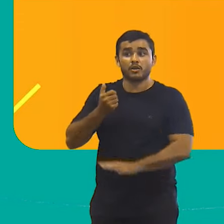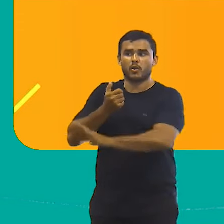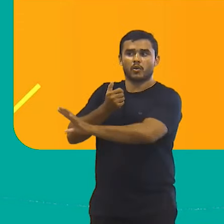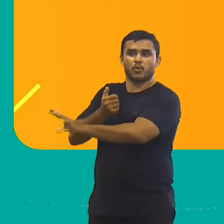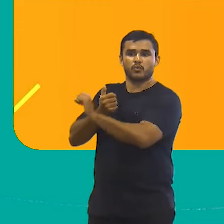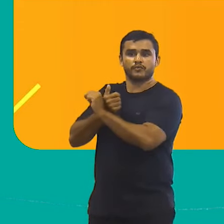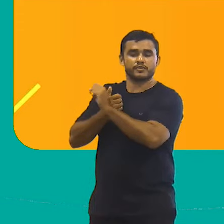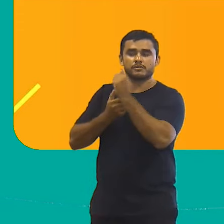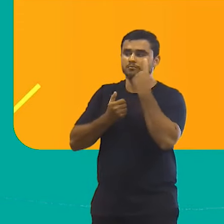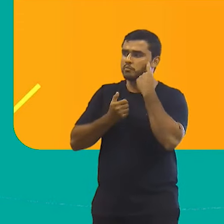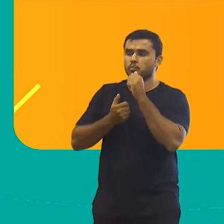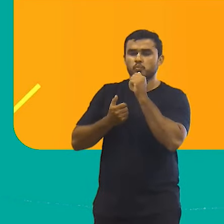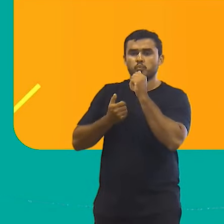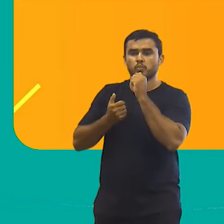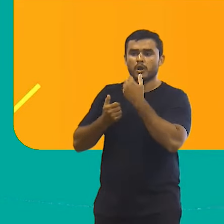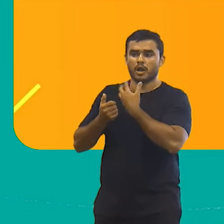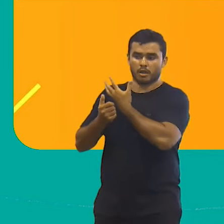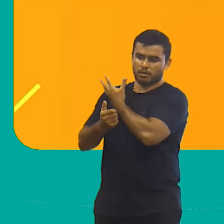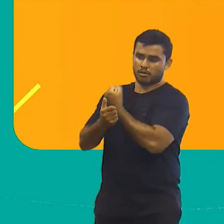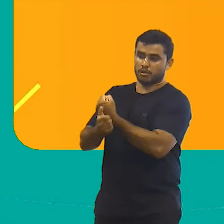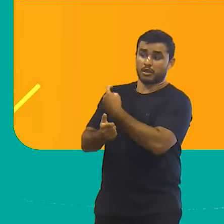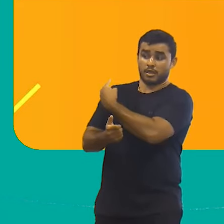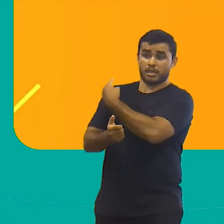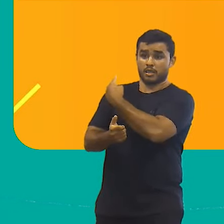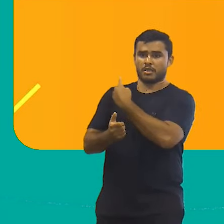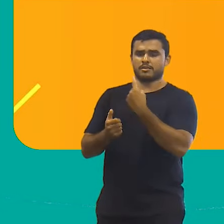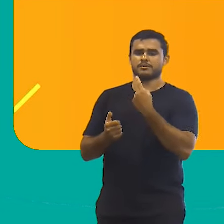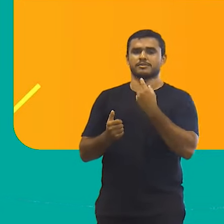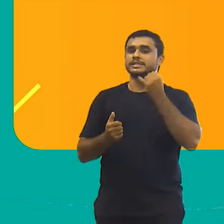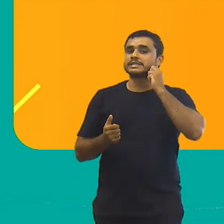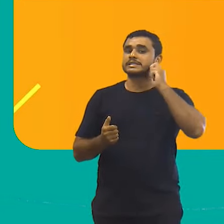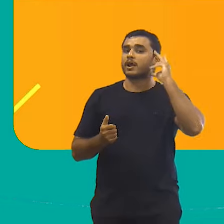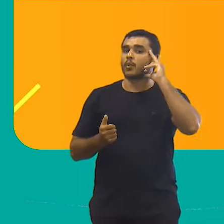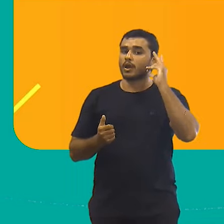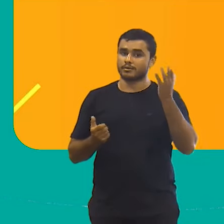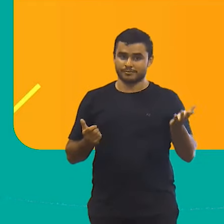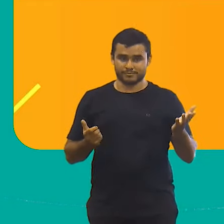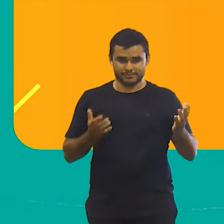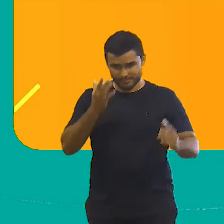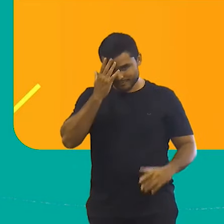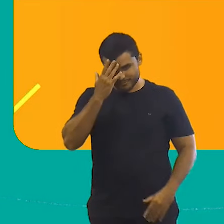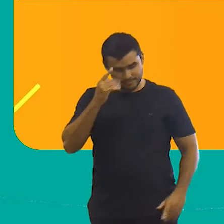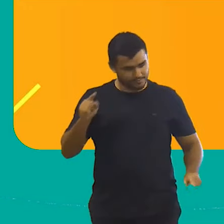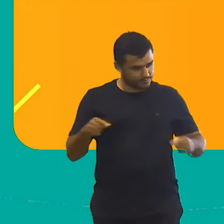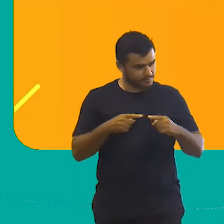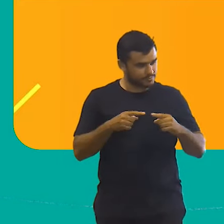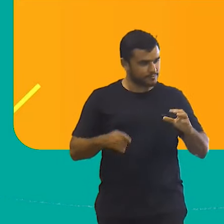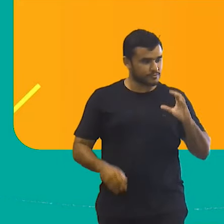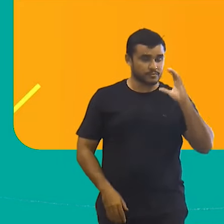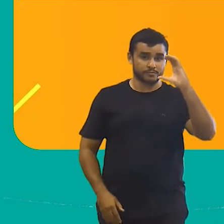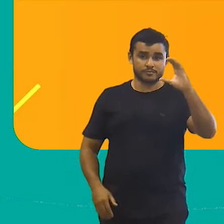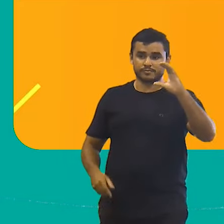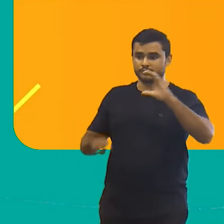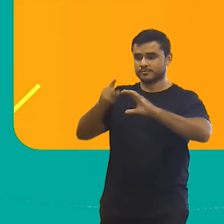mesma frequência. Tudo bem? E aí você marca a alternativa C, de